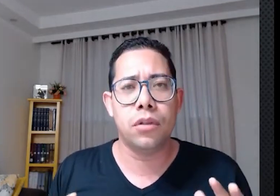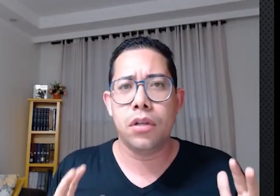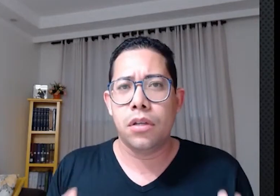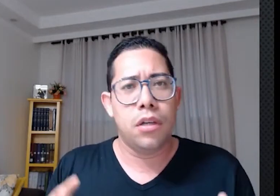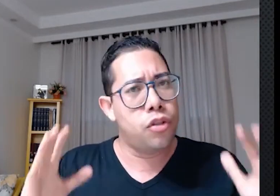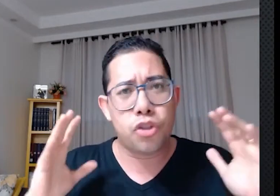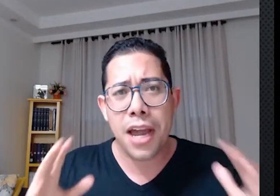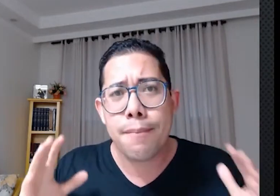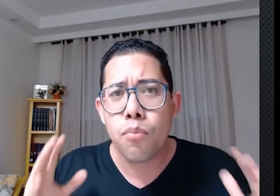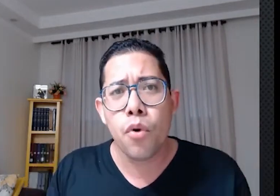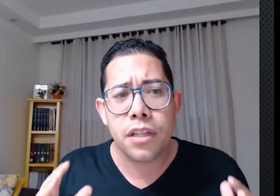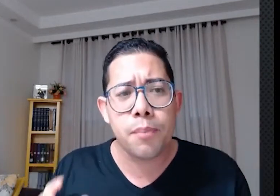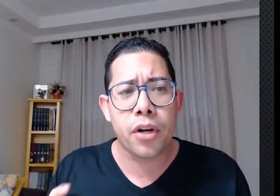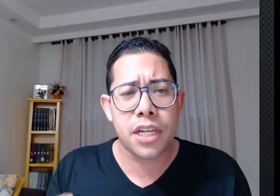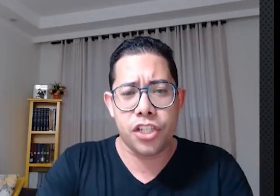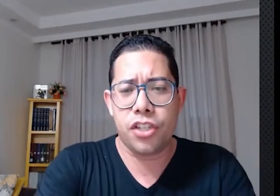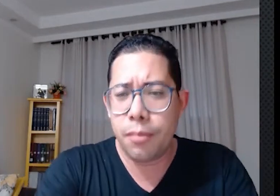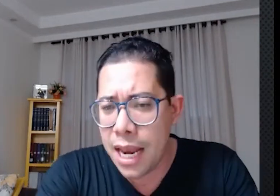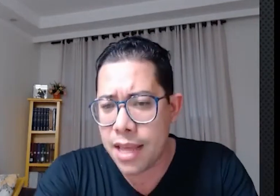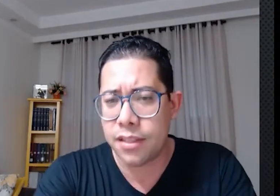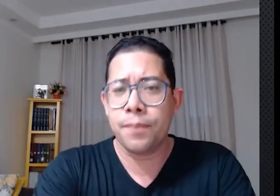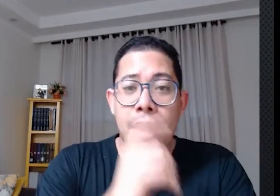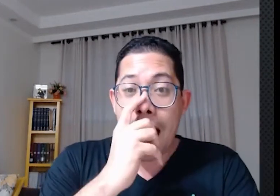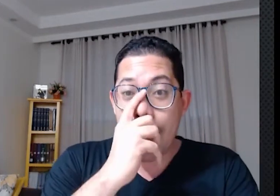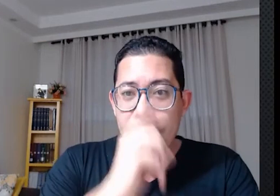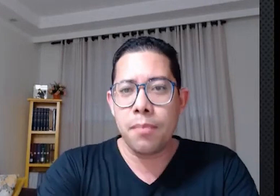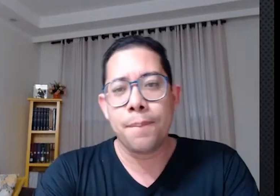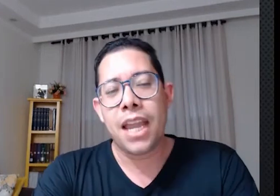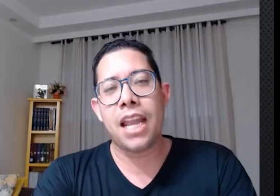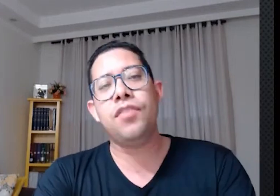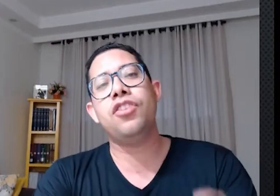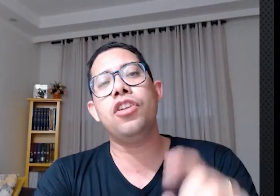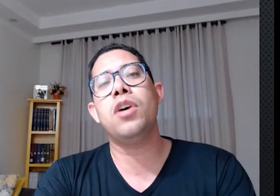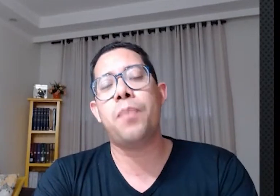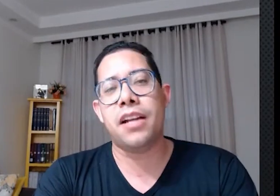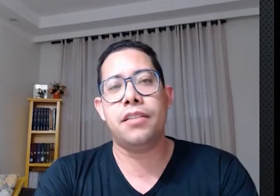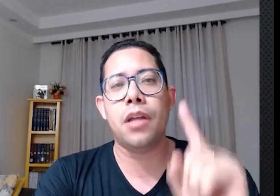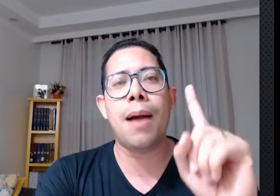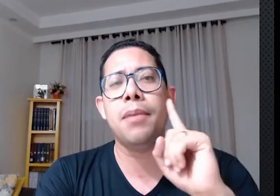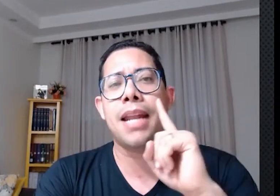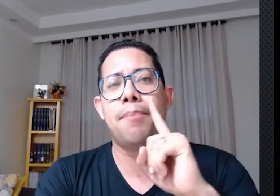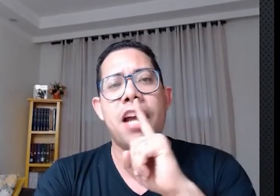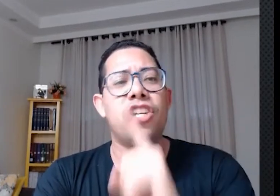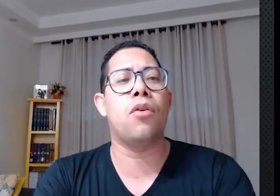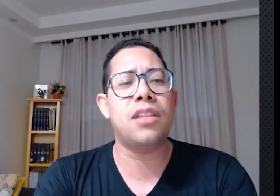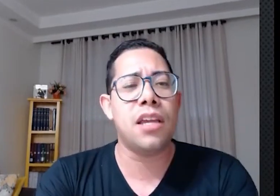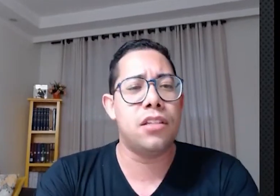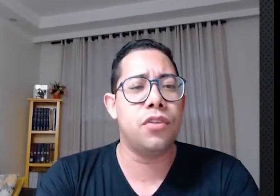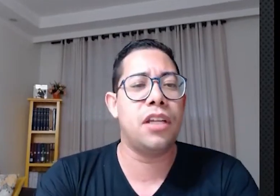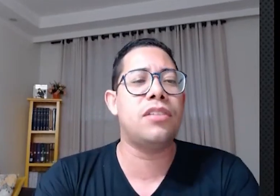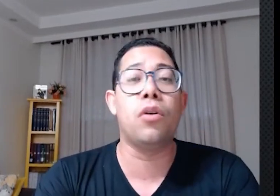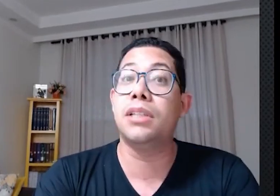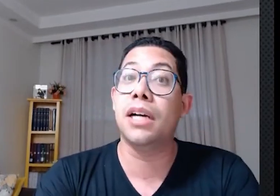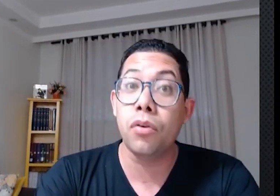avanço. Isso já é muito importante. Beleza. A Bíblia, ela é dividida em duas partes. Então, a primeira parte, anota aí.